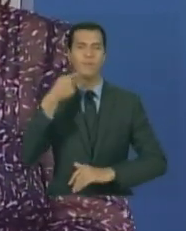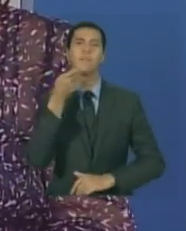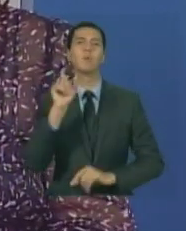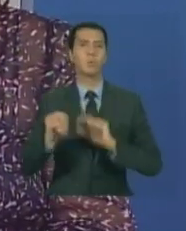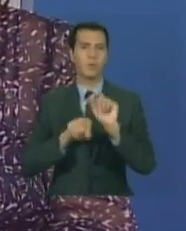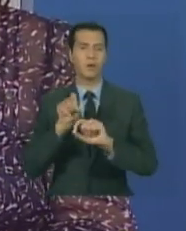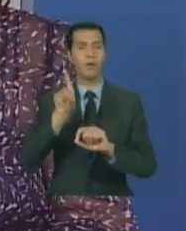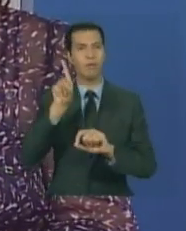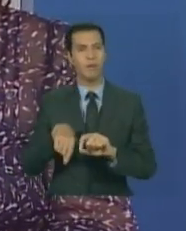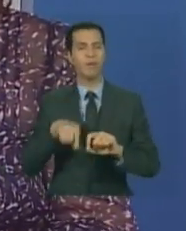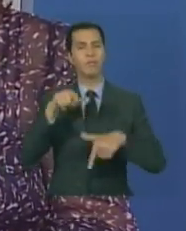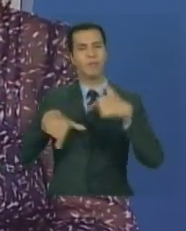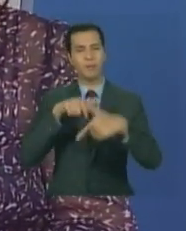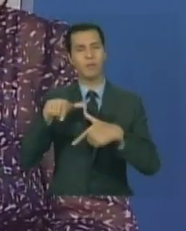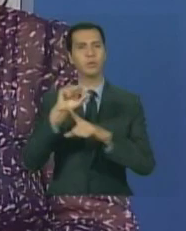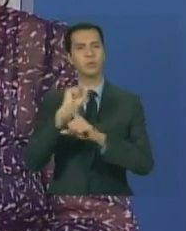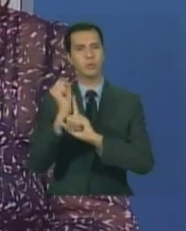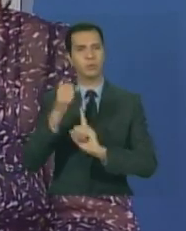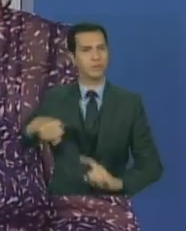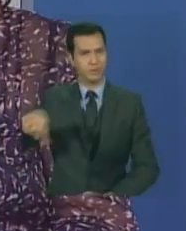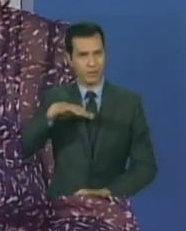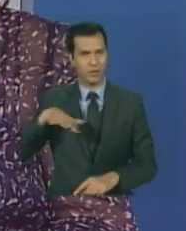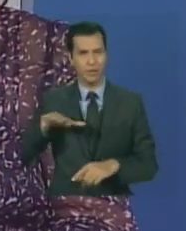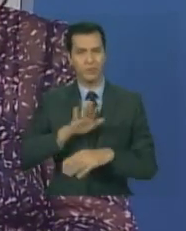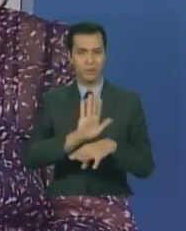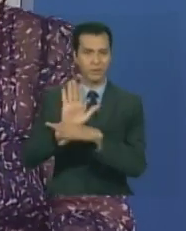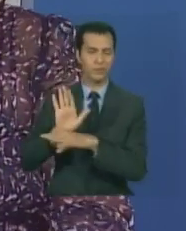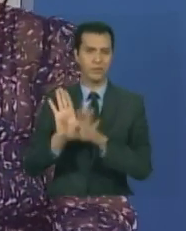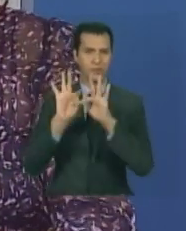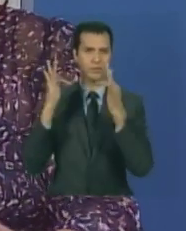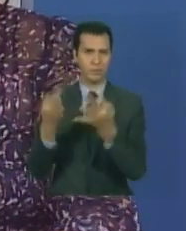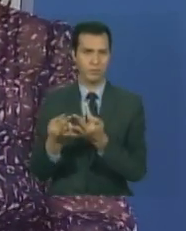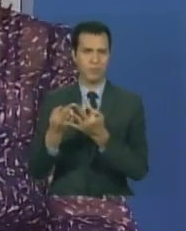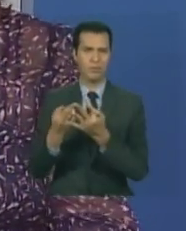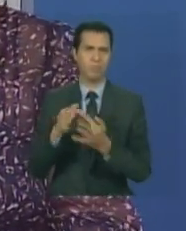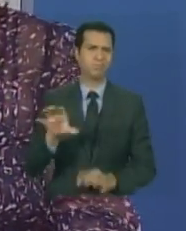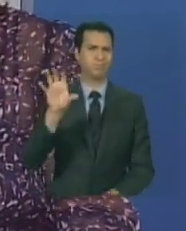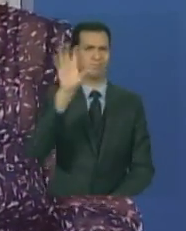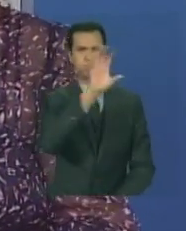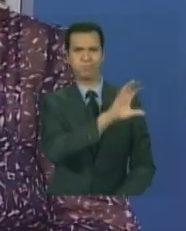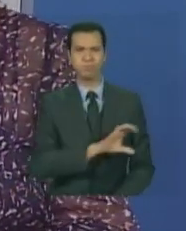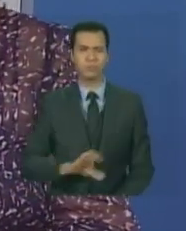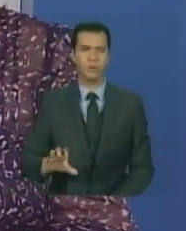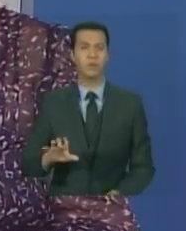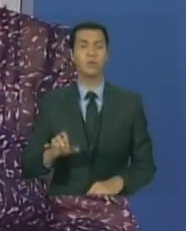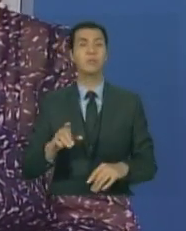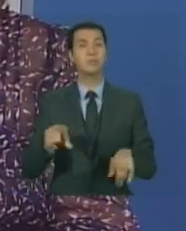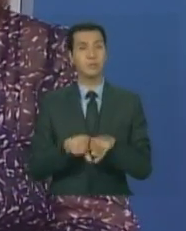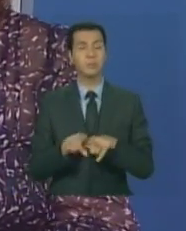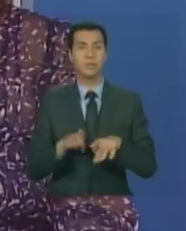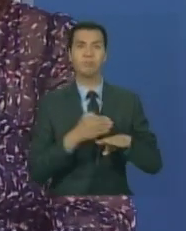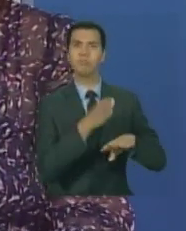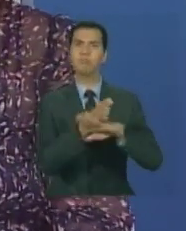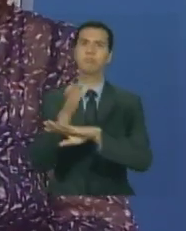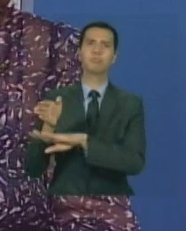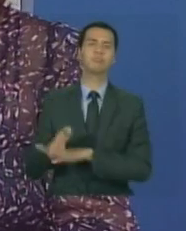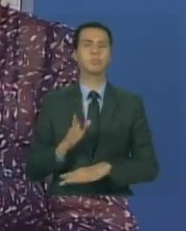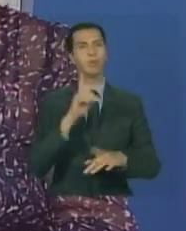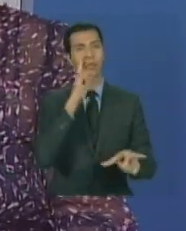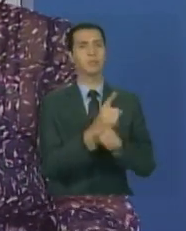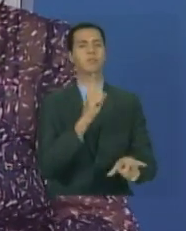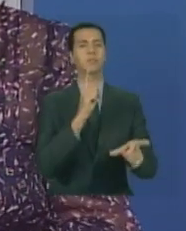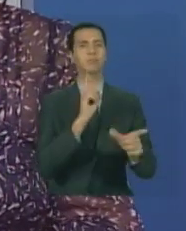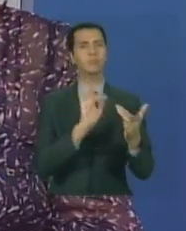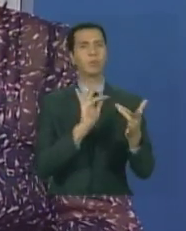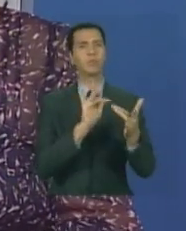o trabalho social com as famílias, nos territórios, e ir aonde essas famílias se encontram, né? Então, nessa